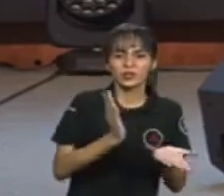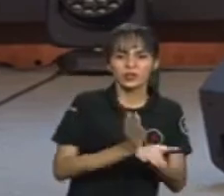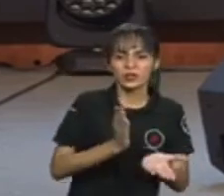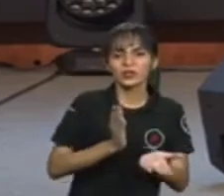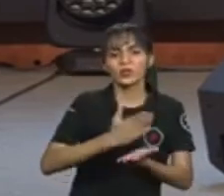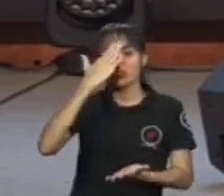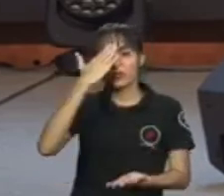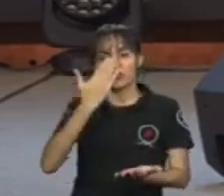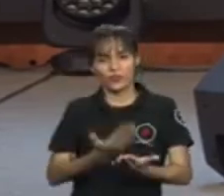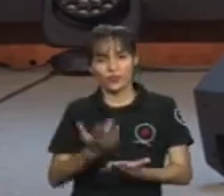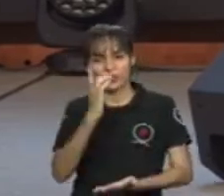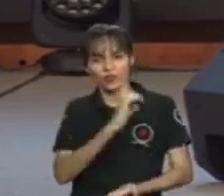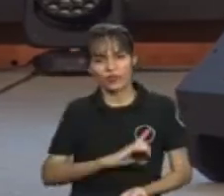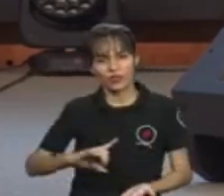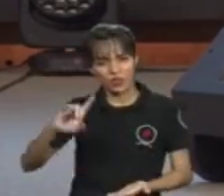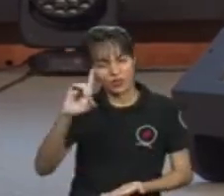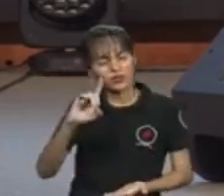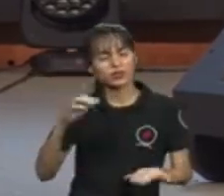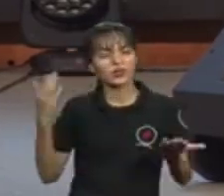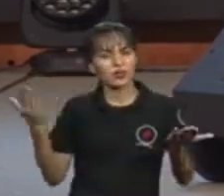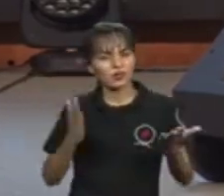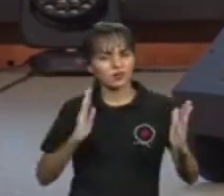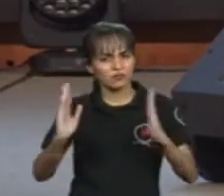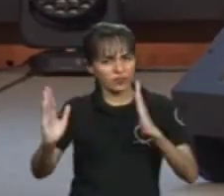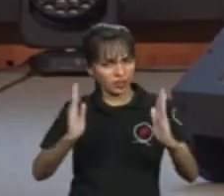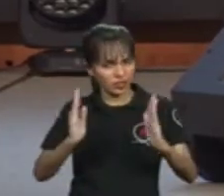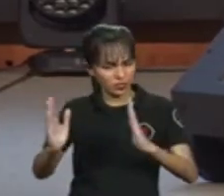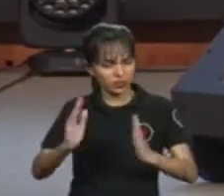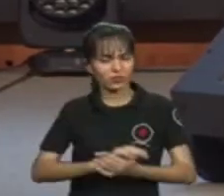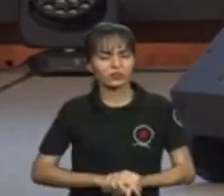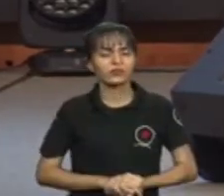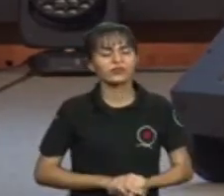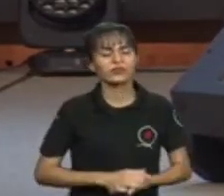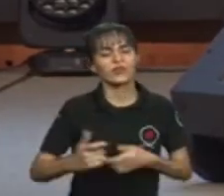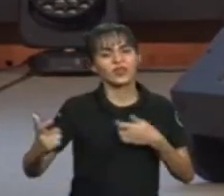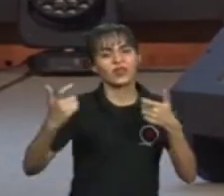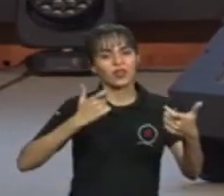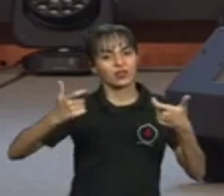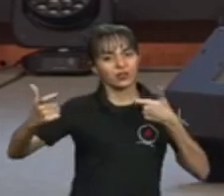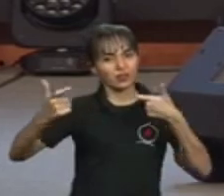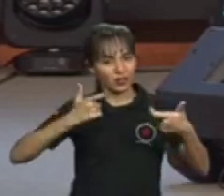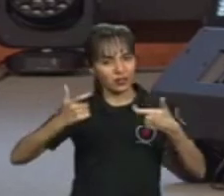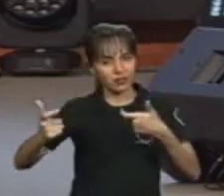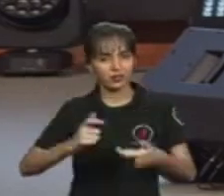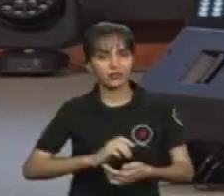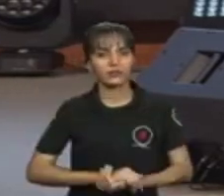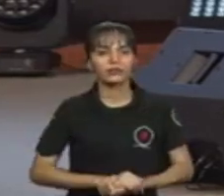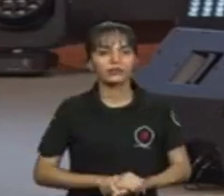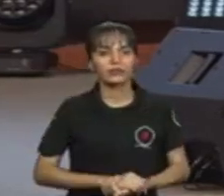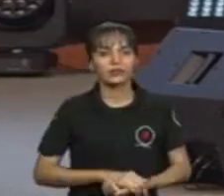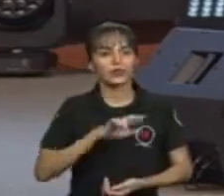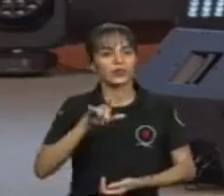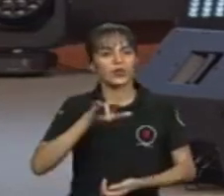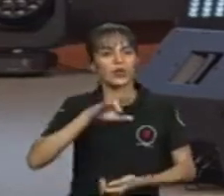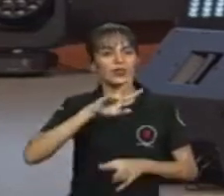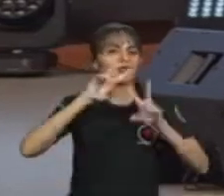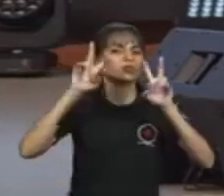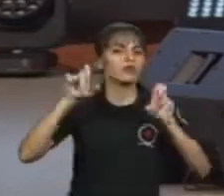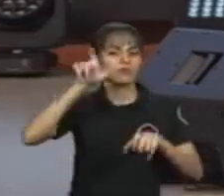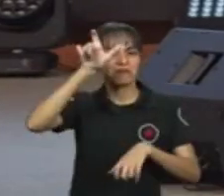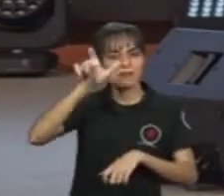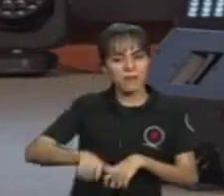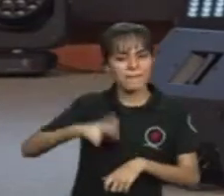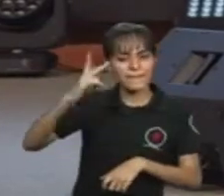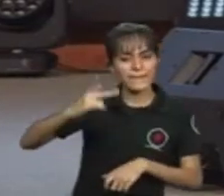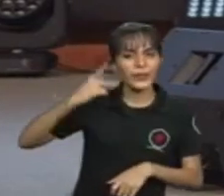em Deus, desse momento que nós estamos passando, dessa guerra. E não é sobre um político,